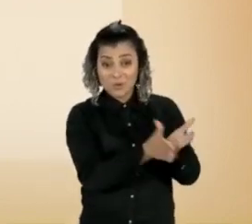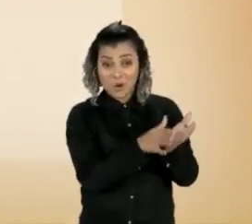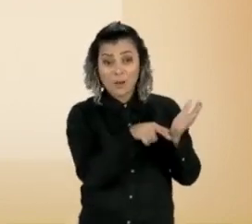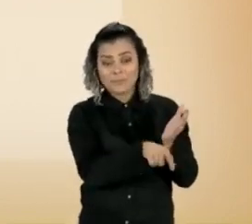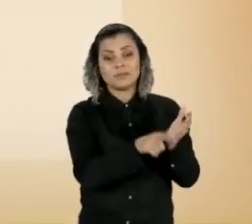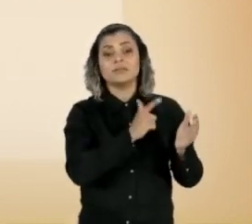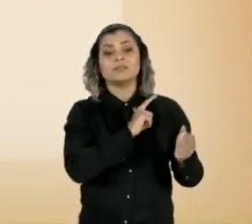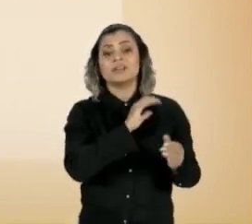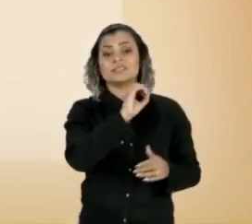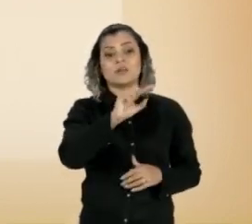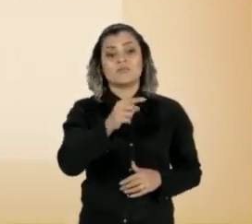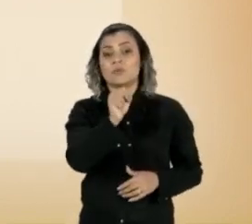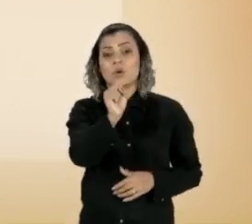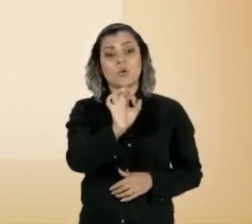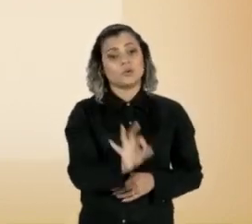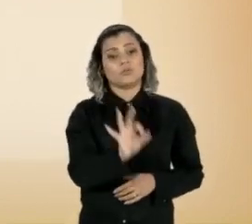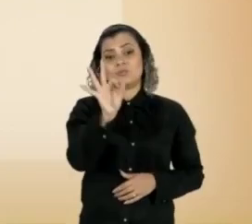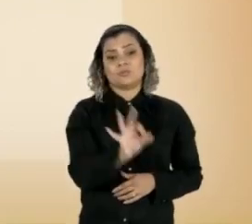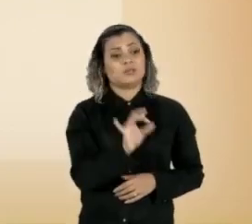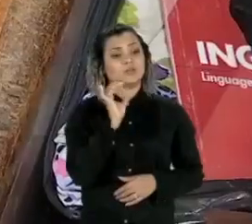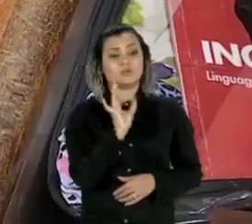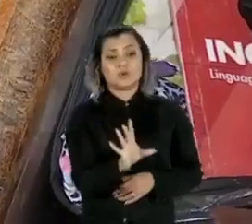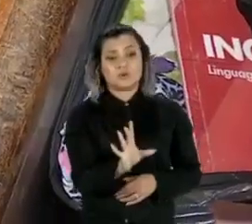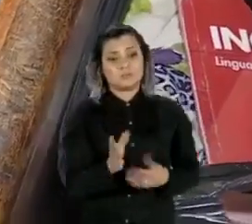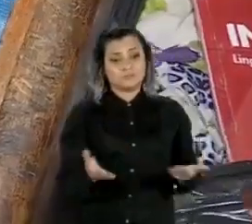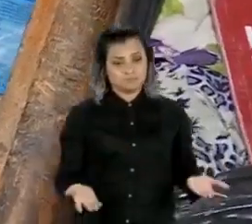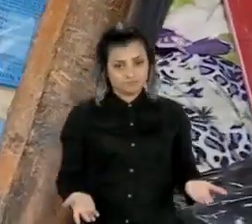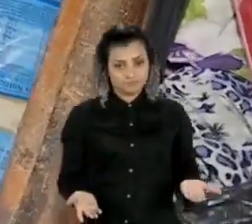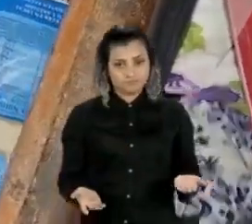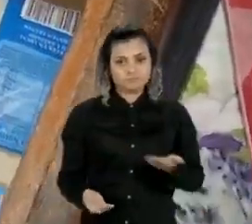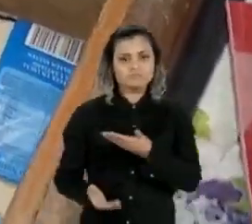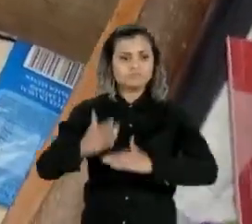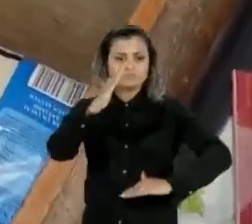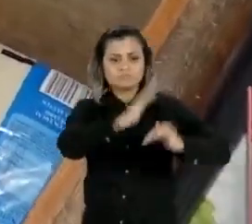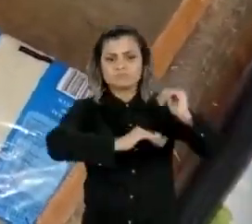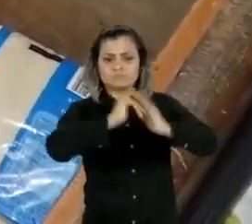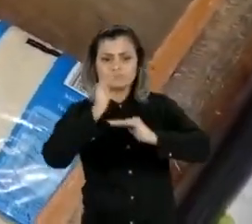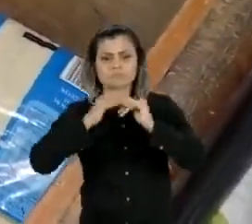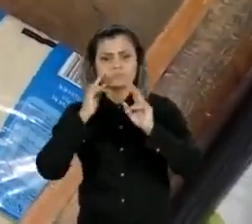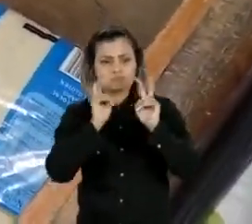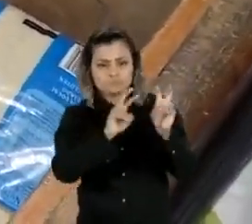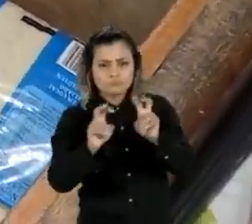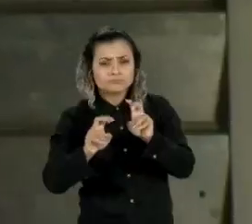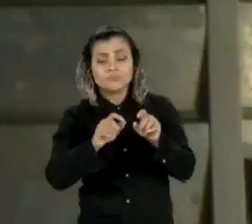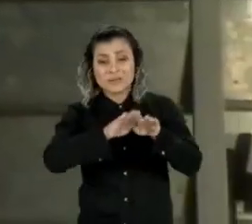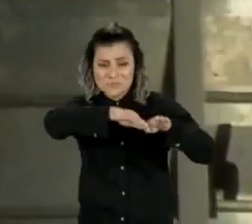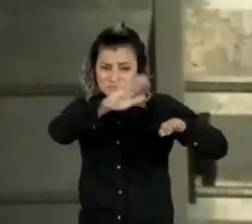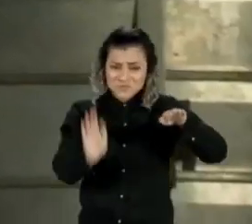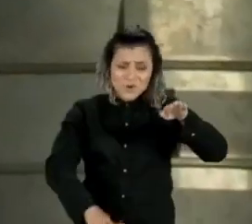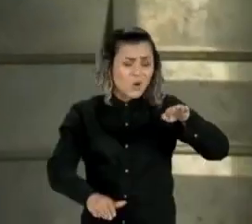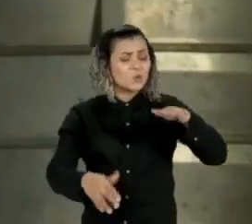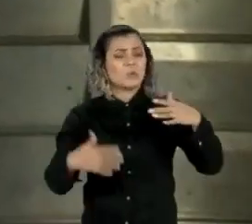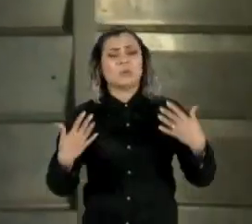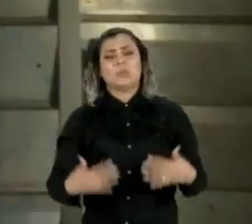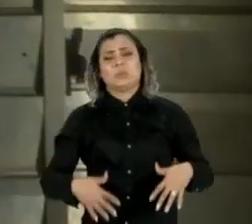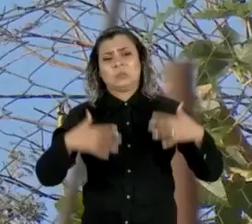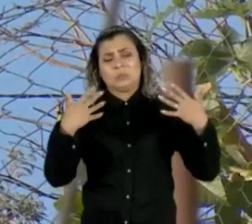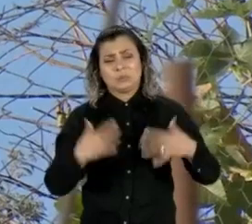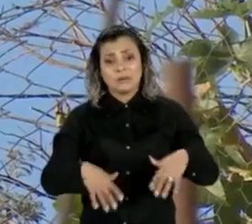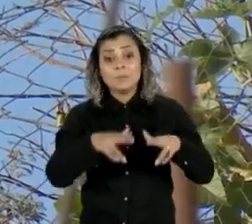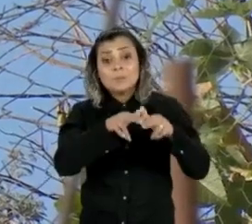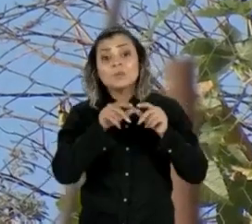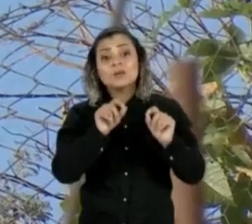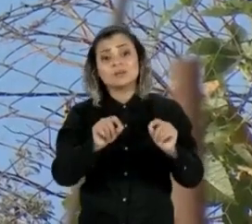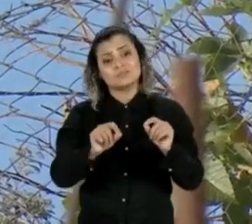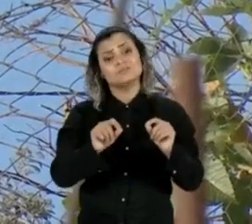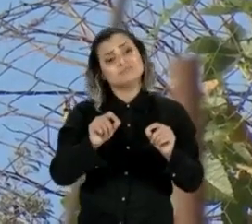ficavam com apenas 0,8% da massa. Segundo especialistas, a desigualdade de renda no Brasil é alta e persistente por conta de